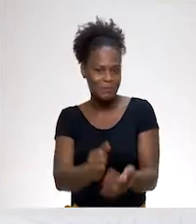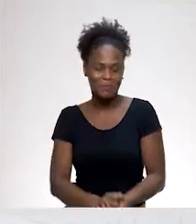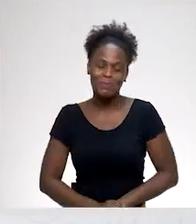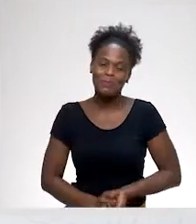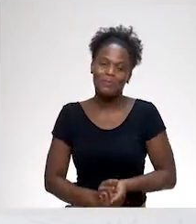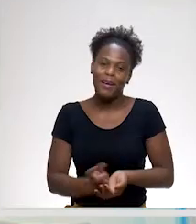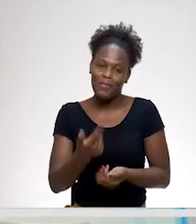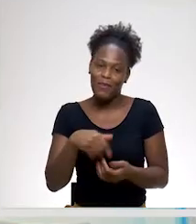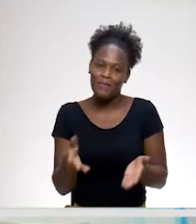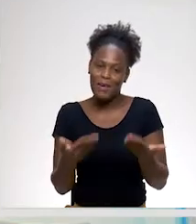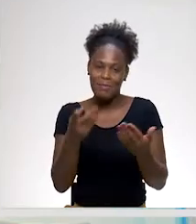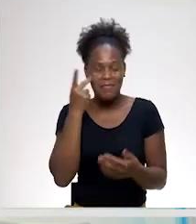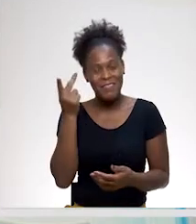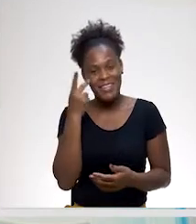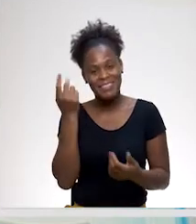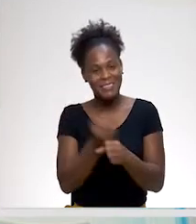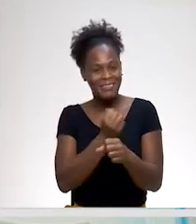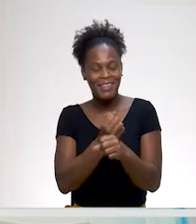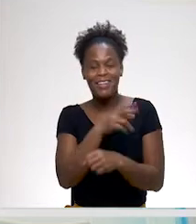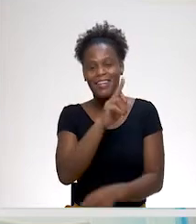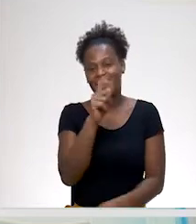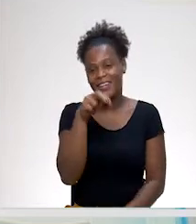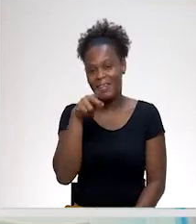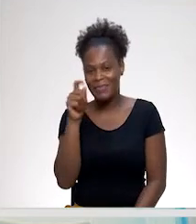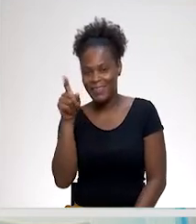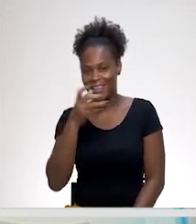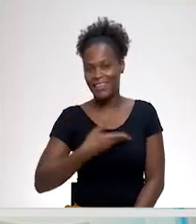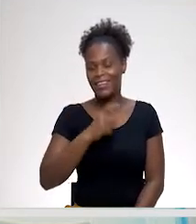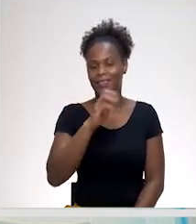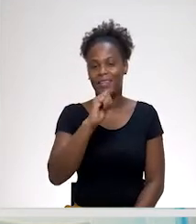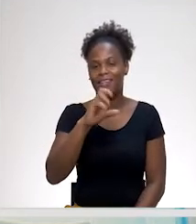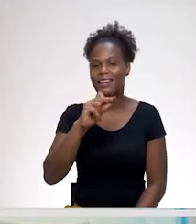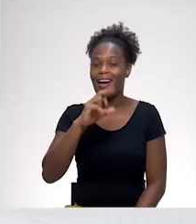bem. E então vamos à vida e obra de René Descartes.